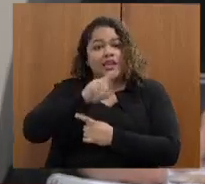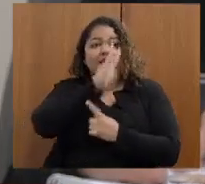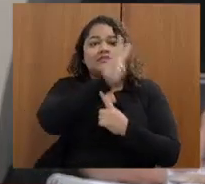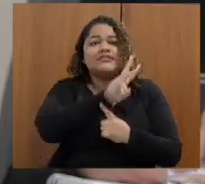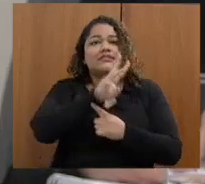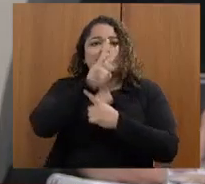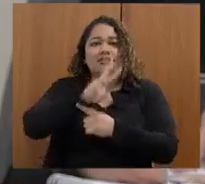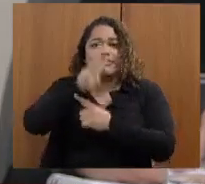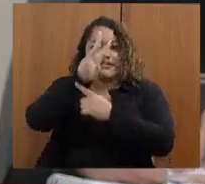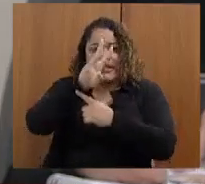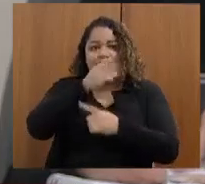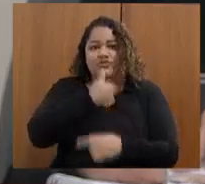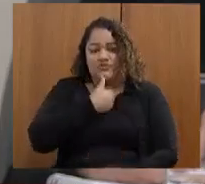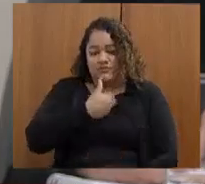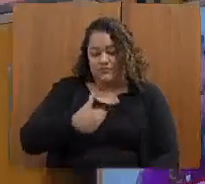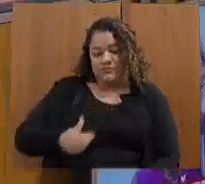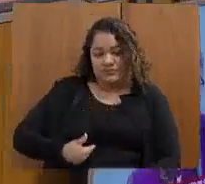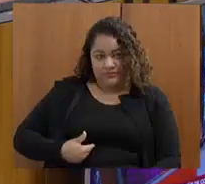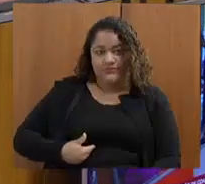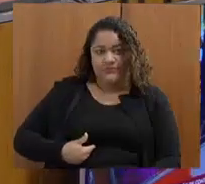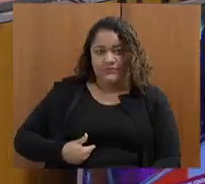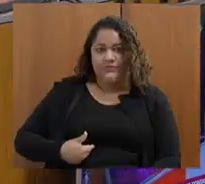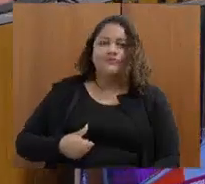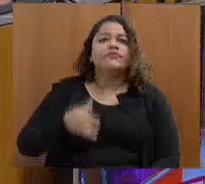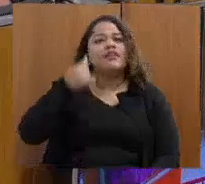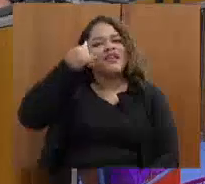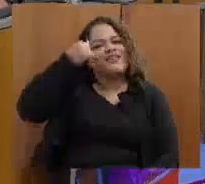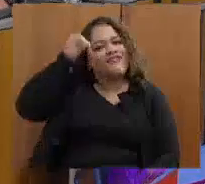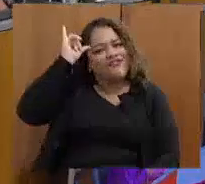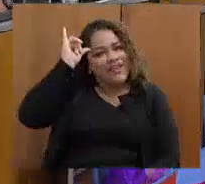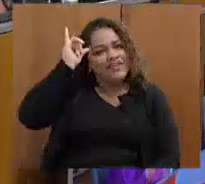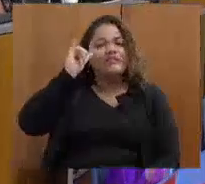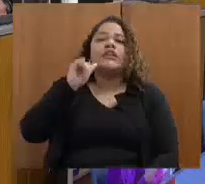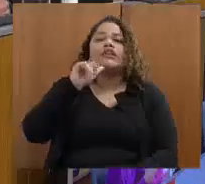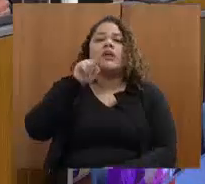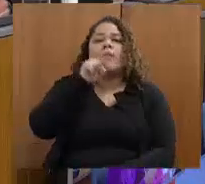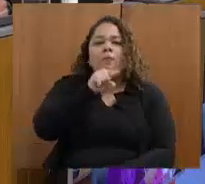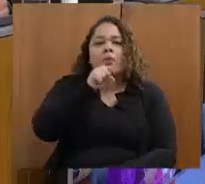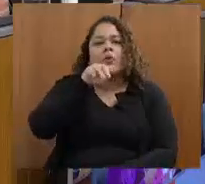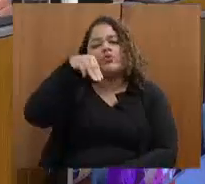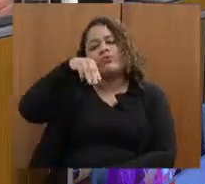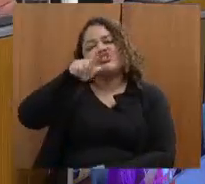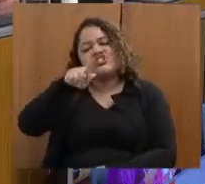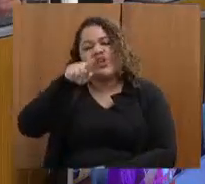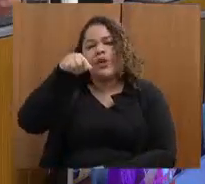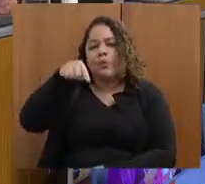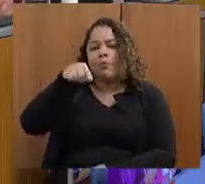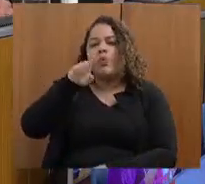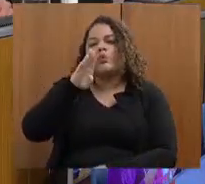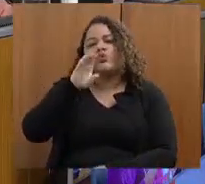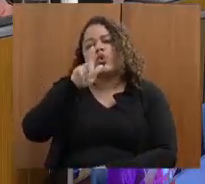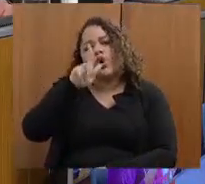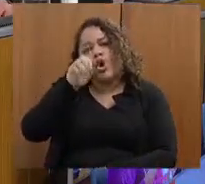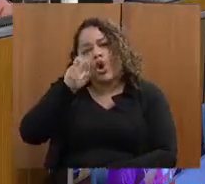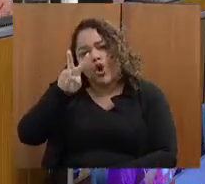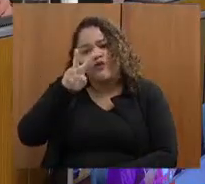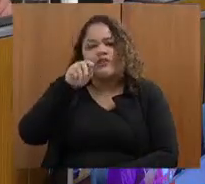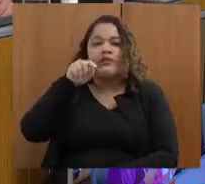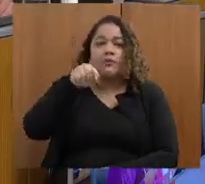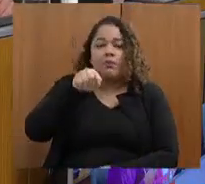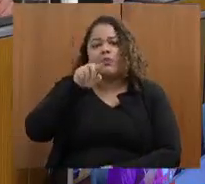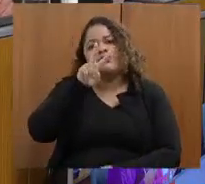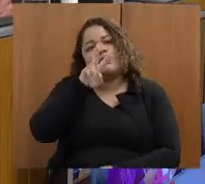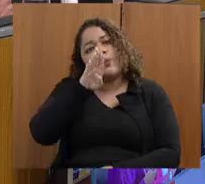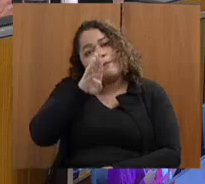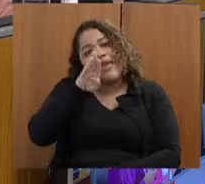da do governo fazenda ponto mg.gov.br o